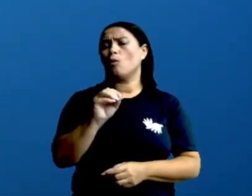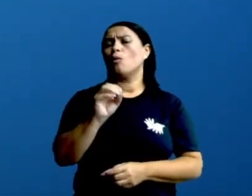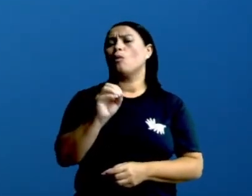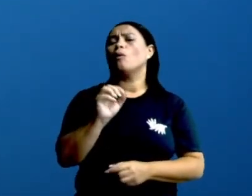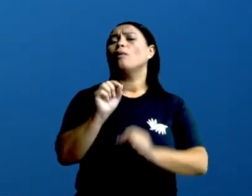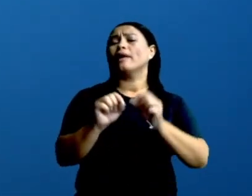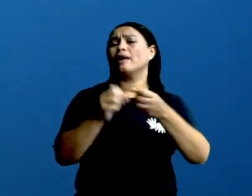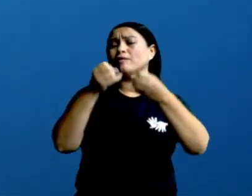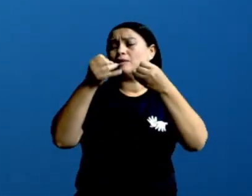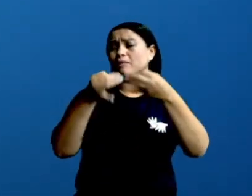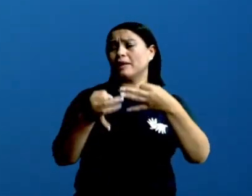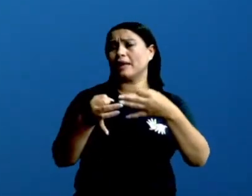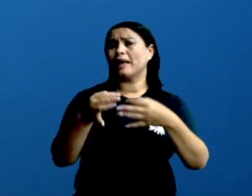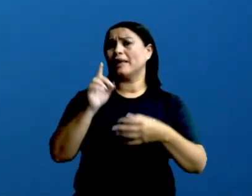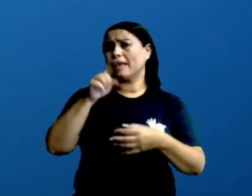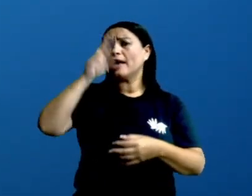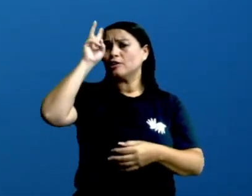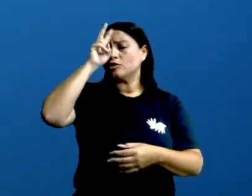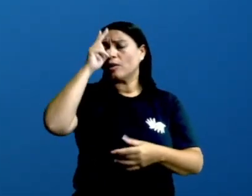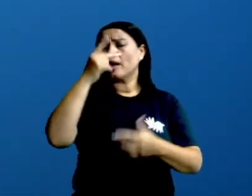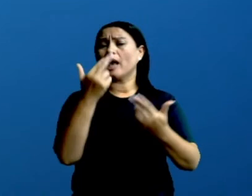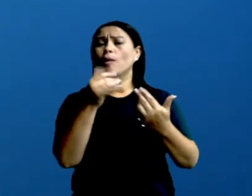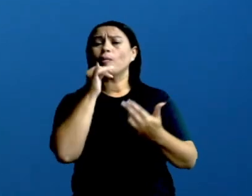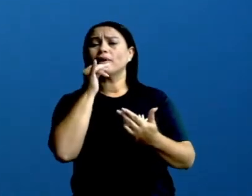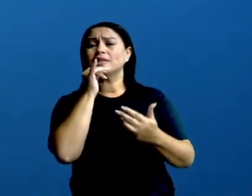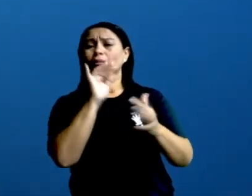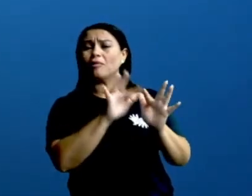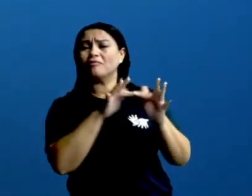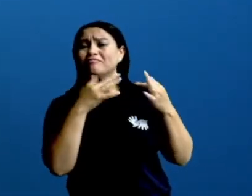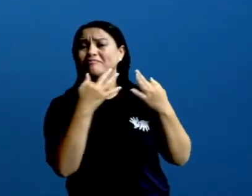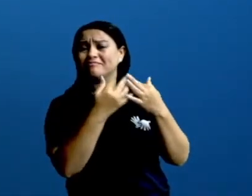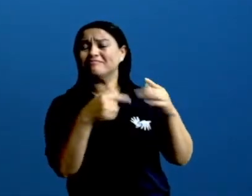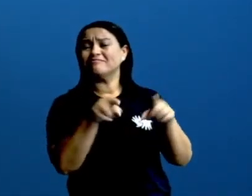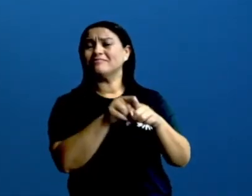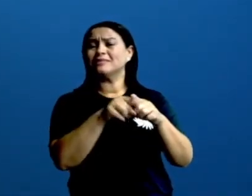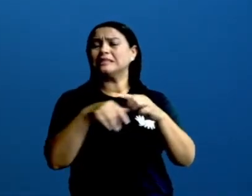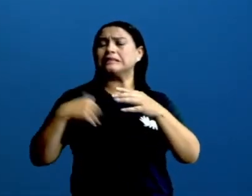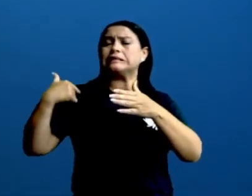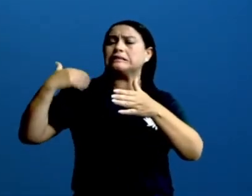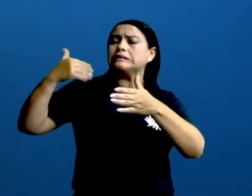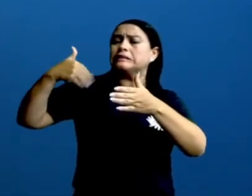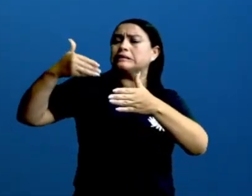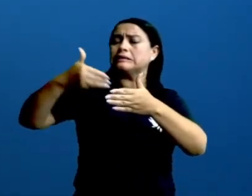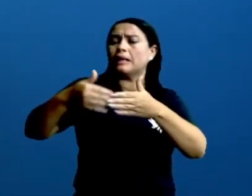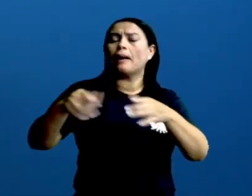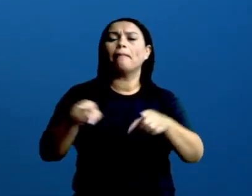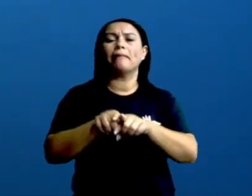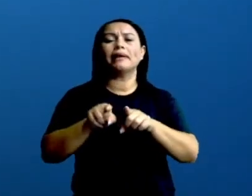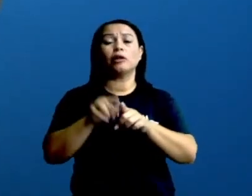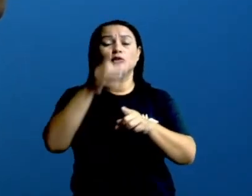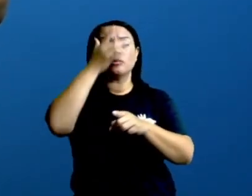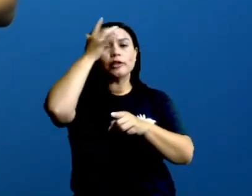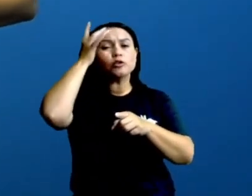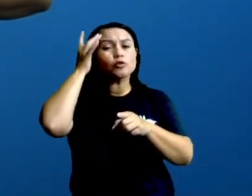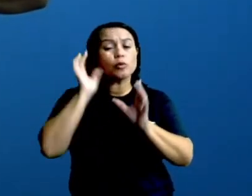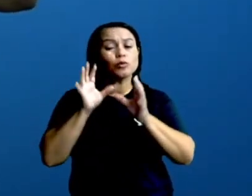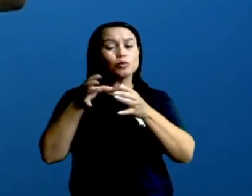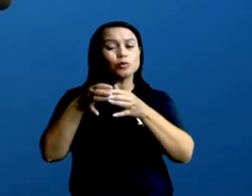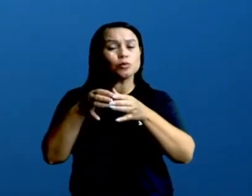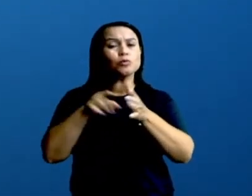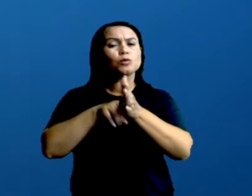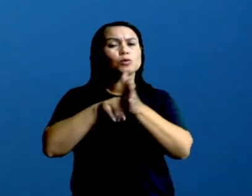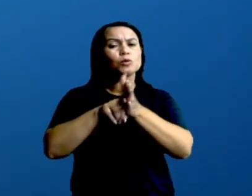do tempo da pessoa ali na história também, tá certo? Então, as pessoas, os historiadores, eles vão estudar aquilo